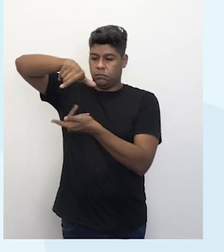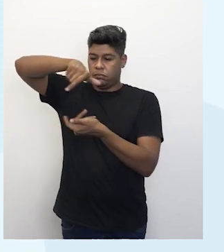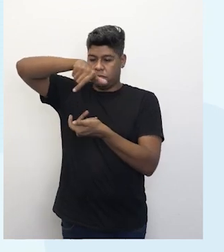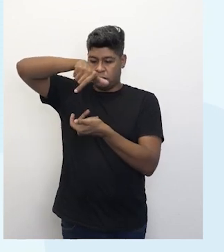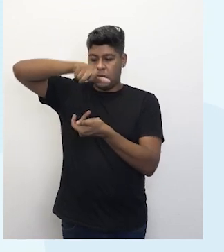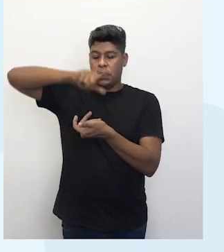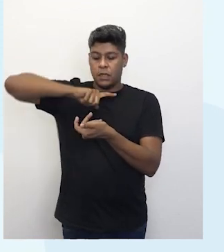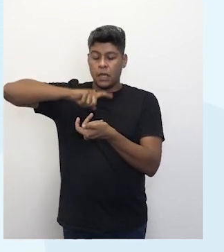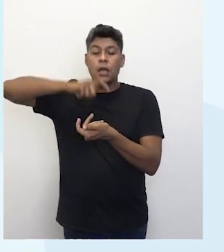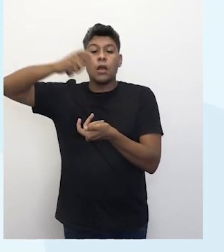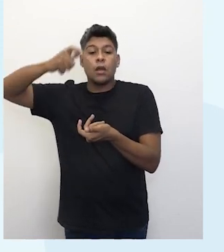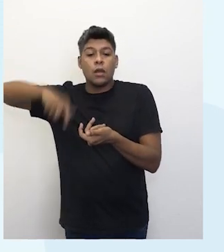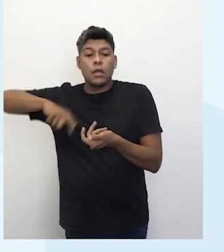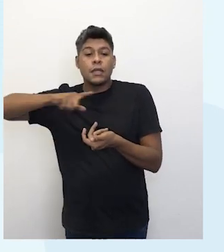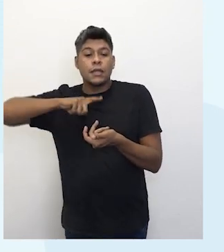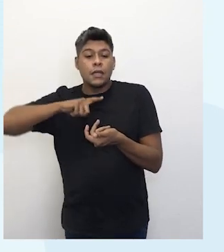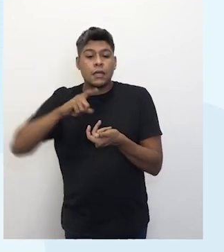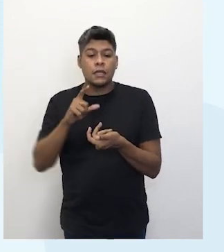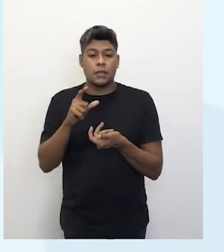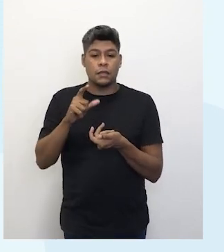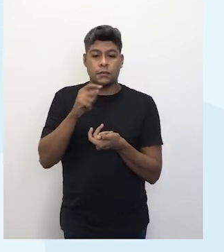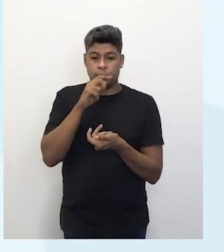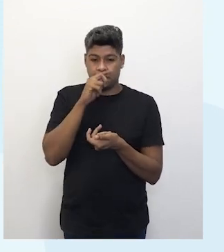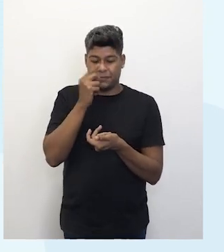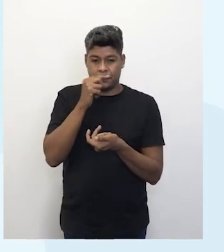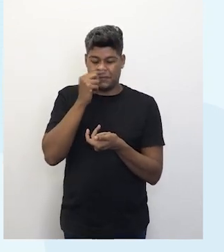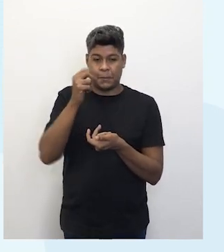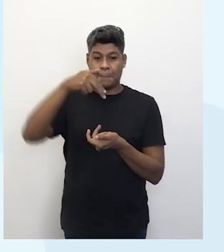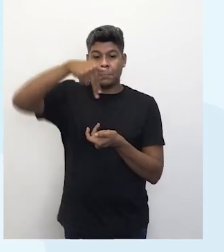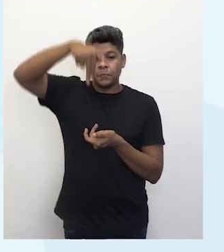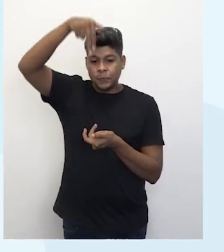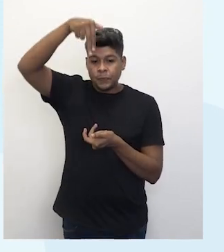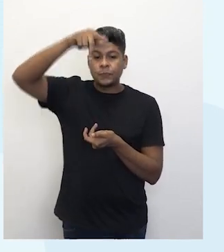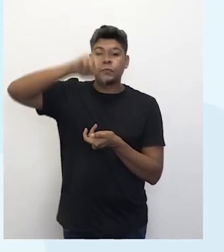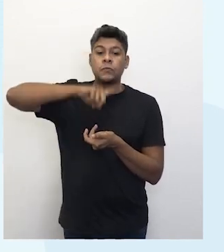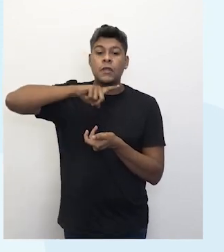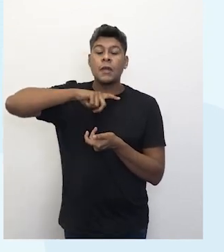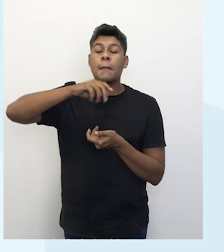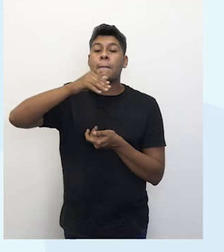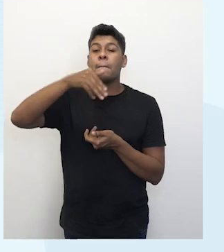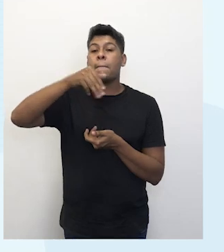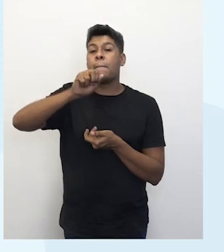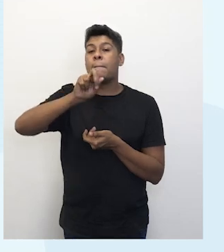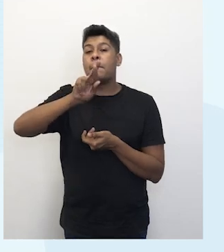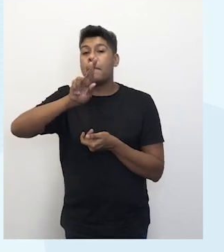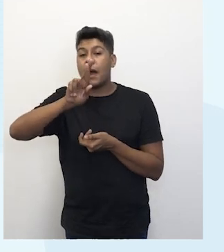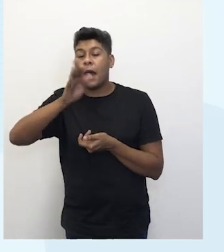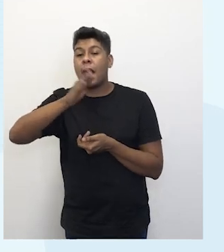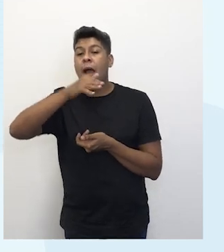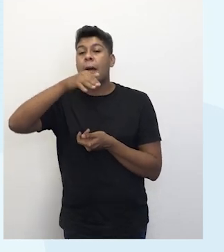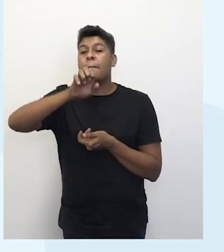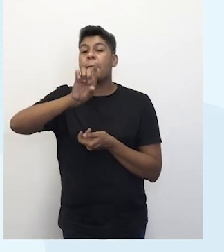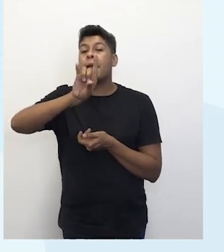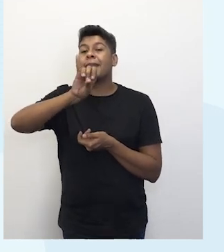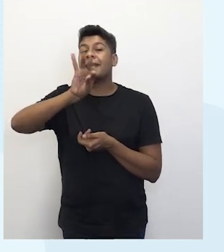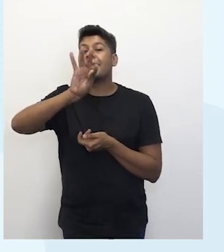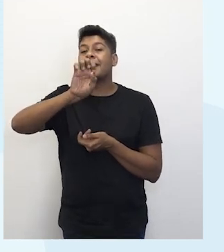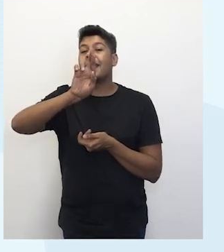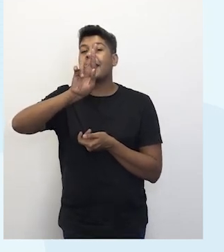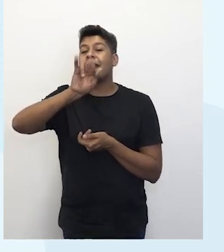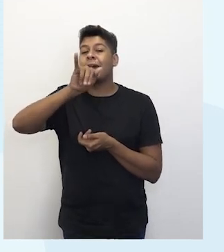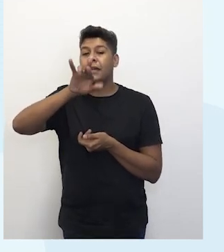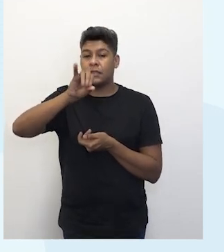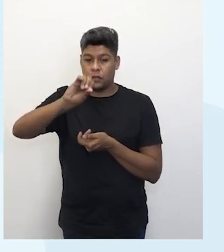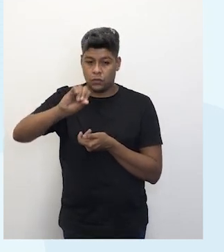nós vamos ver em uma localização eu coloquei a certinhas tão ao norte aí nós temos o mar mediterrâneo até o norte do continente